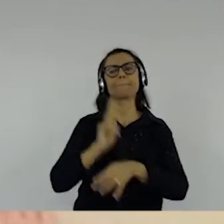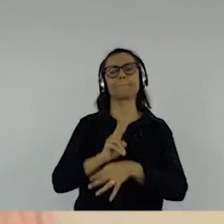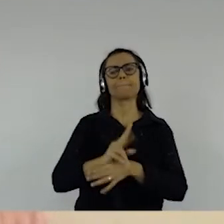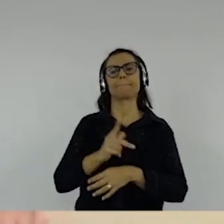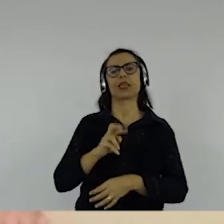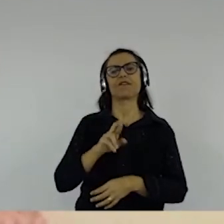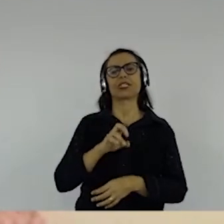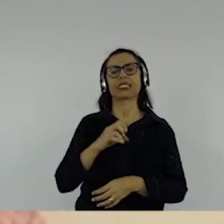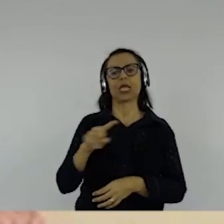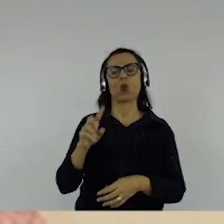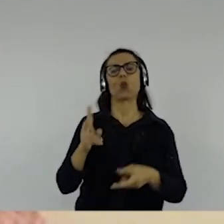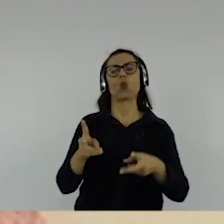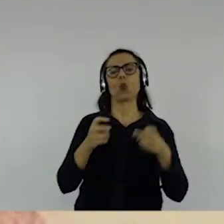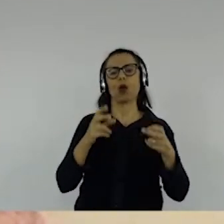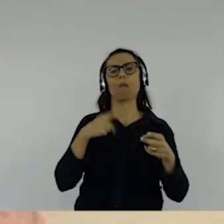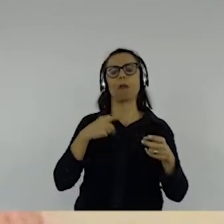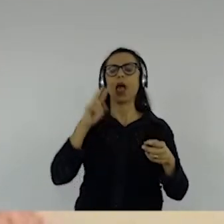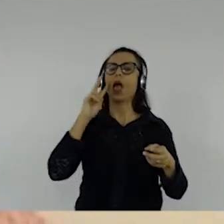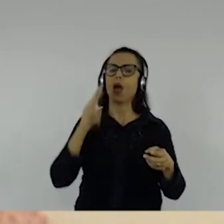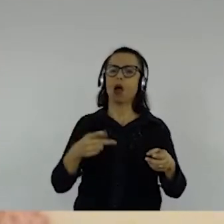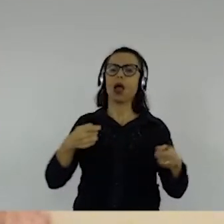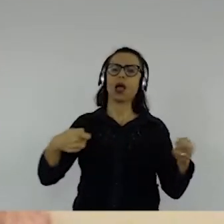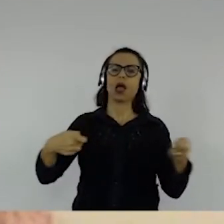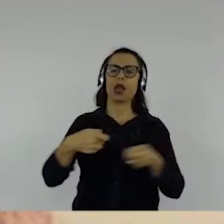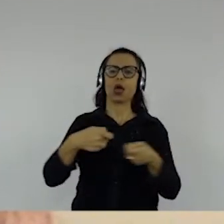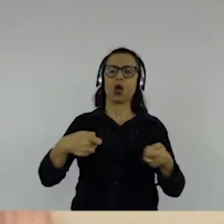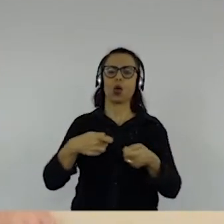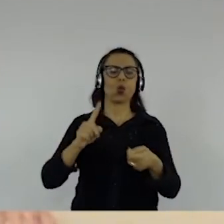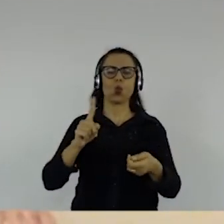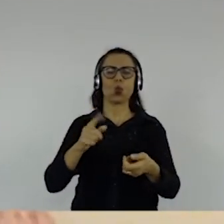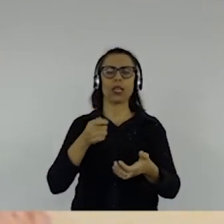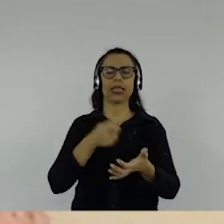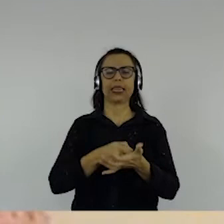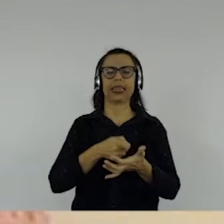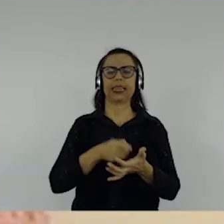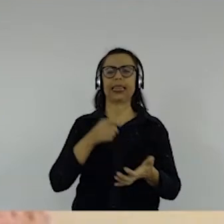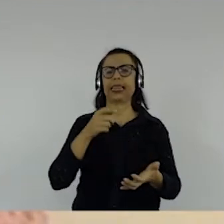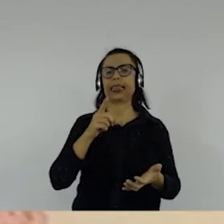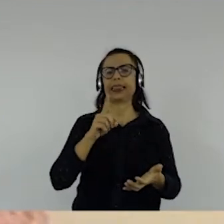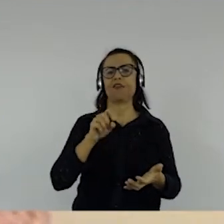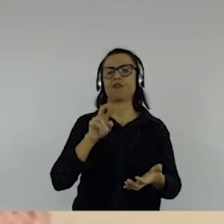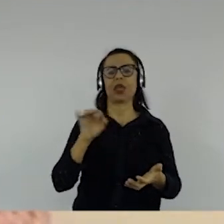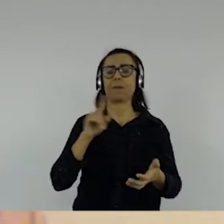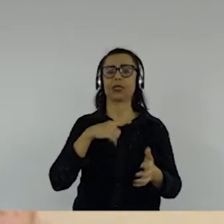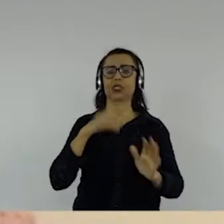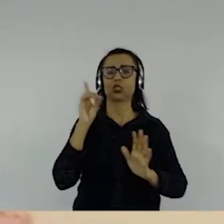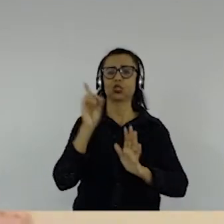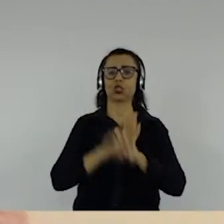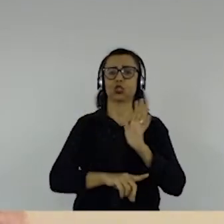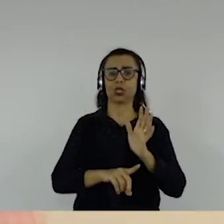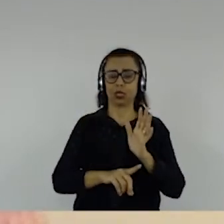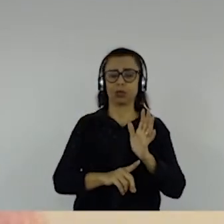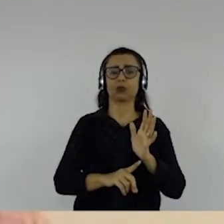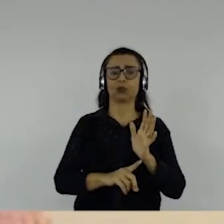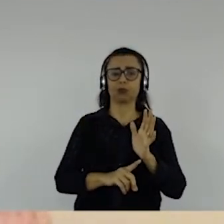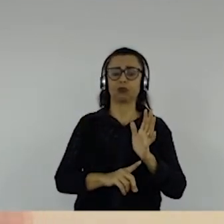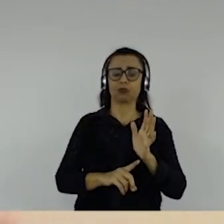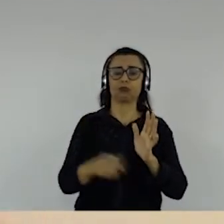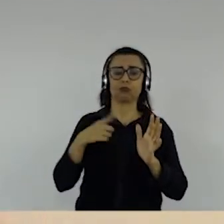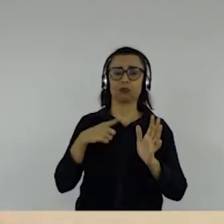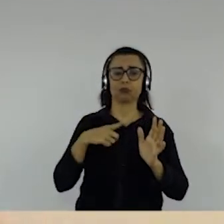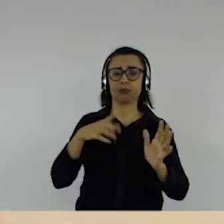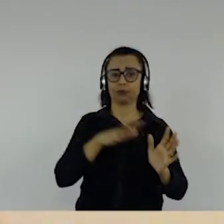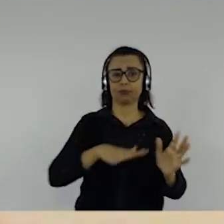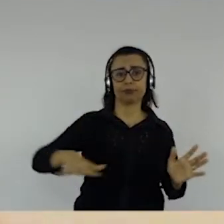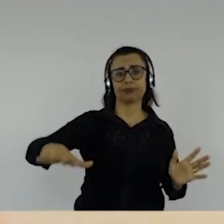que reconhece a renegociação não como um dever, e sim como um direito. Então, a ideia é que se tem um espaço